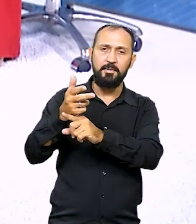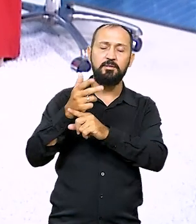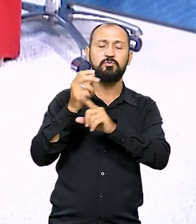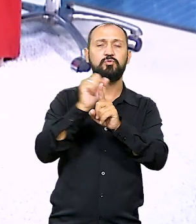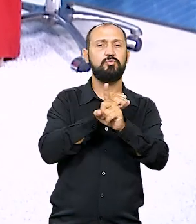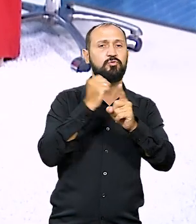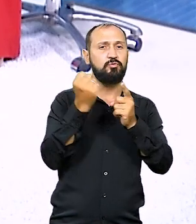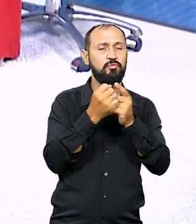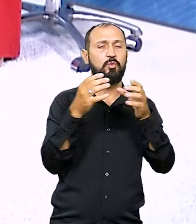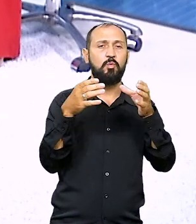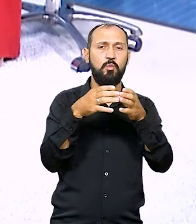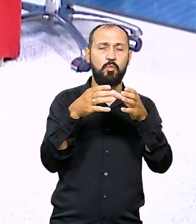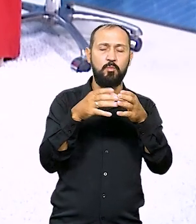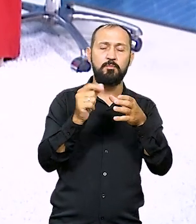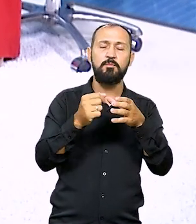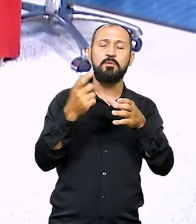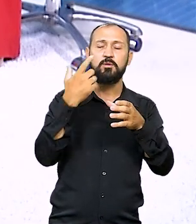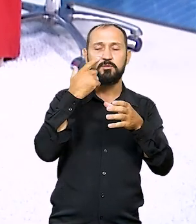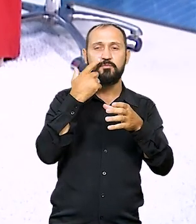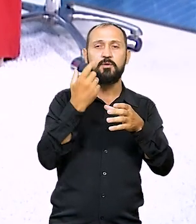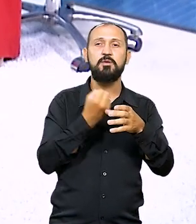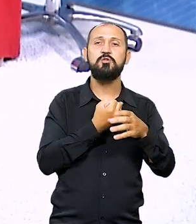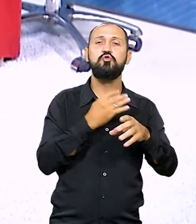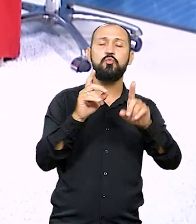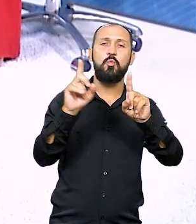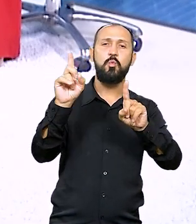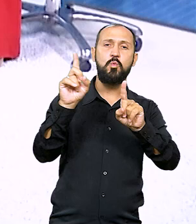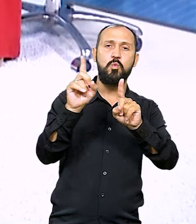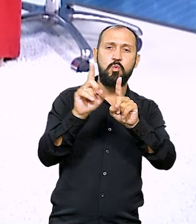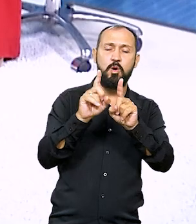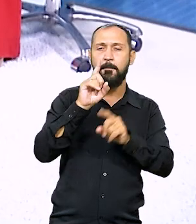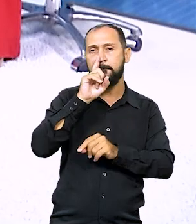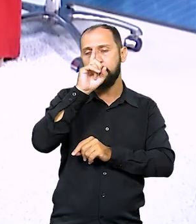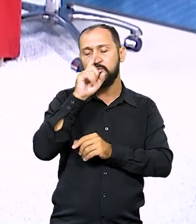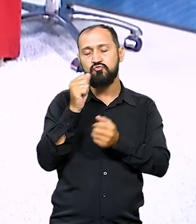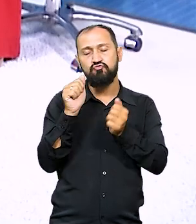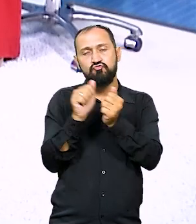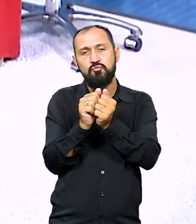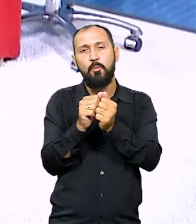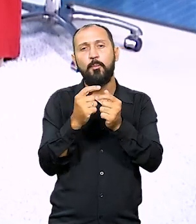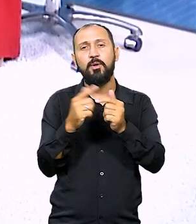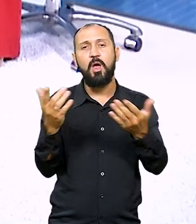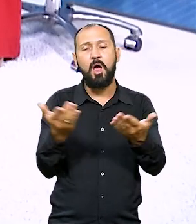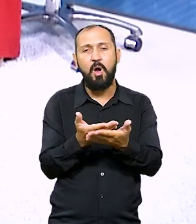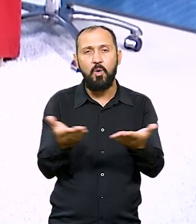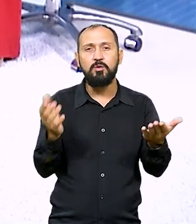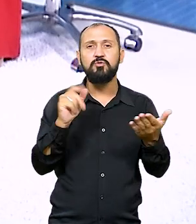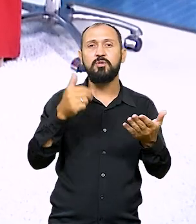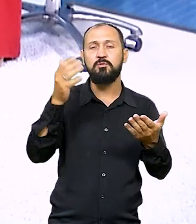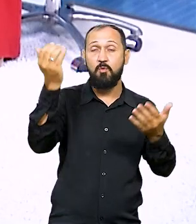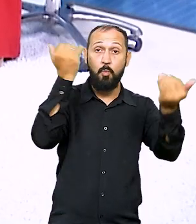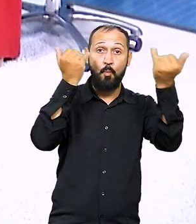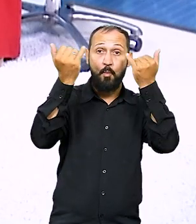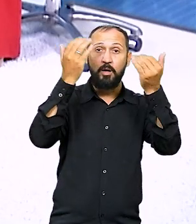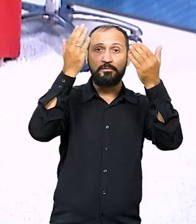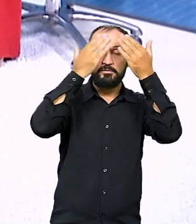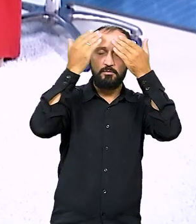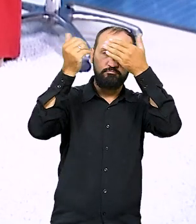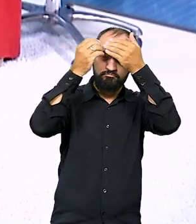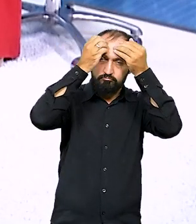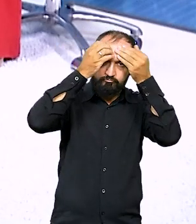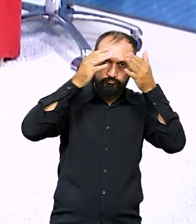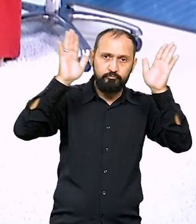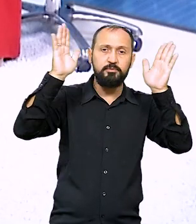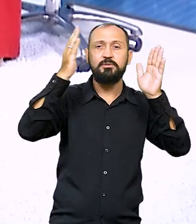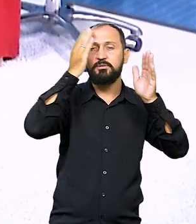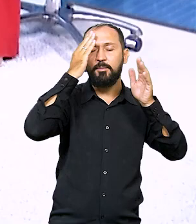da sociedade toda, da comissão, diminuiu bastante esses riscos com os colegas, porque hoje eles estão mais informados,